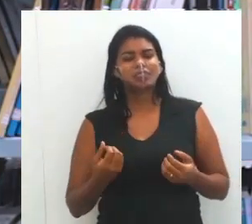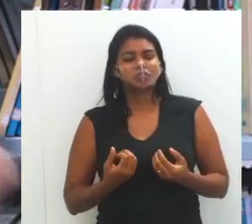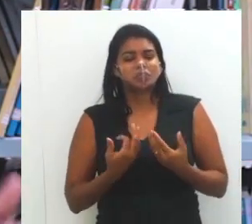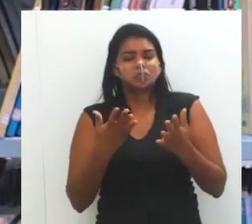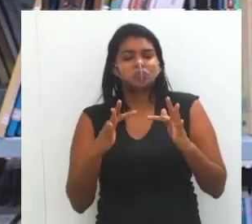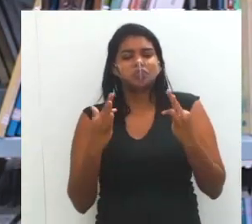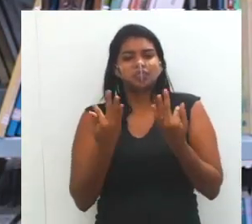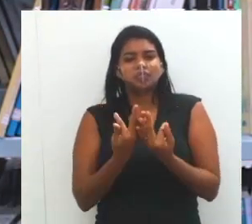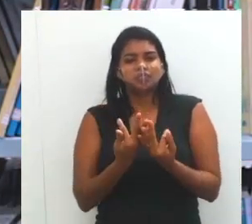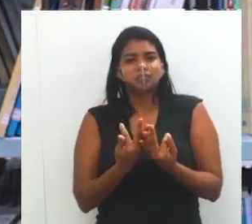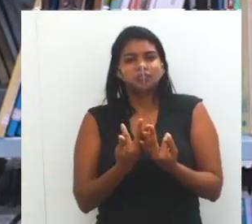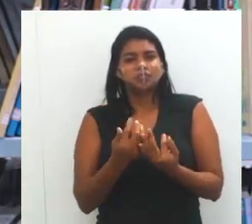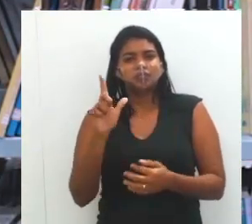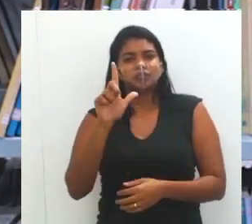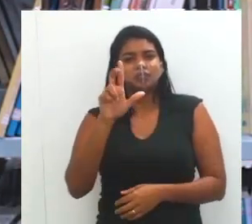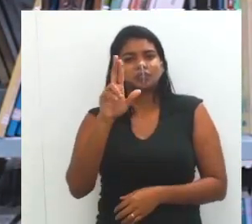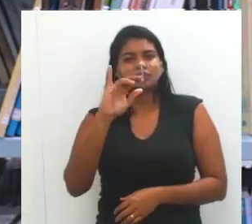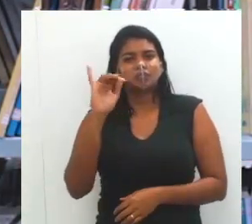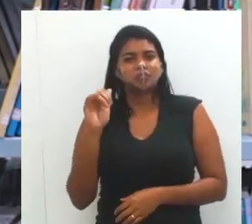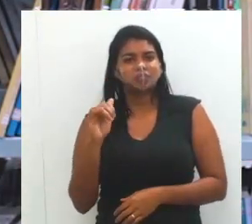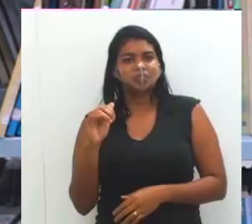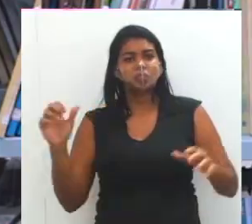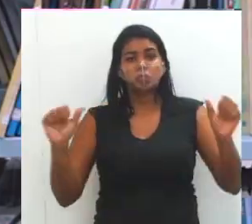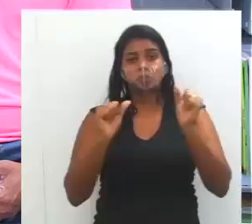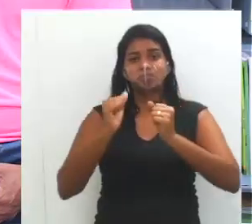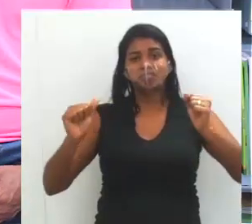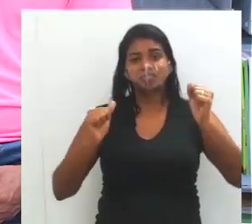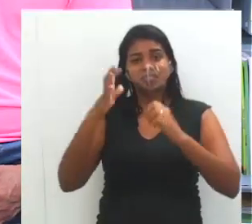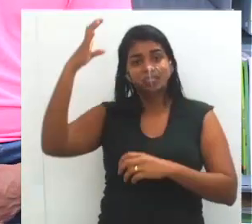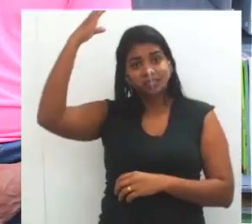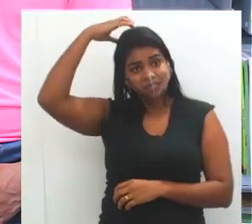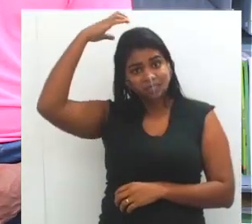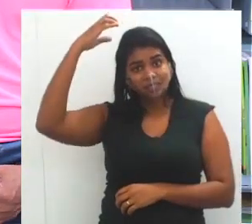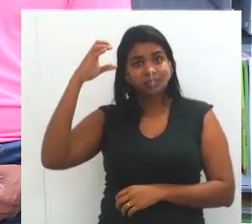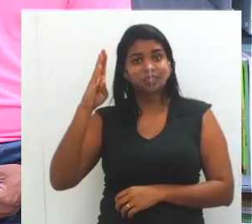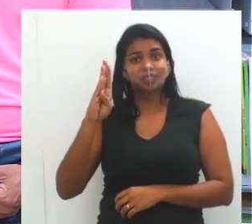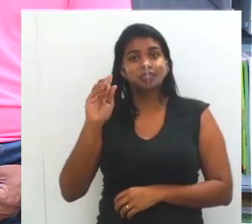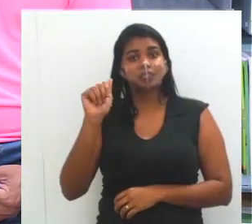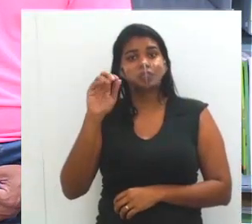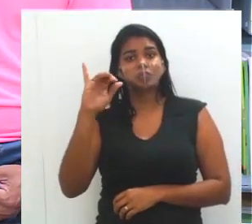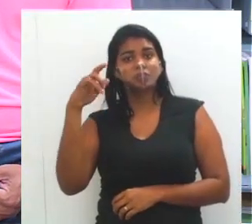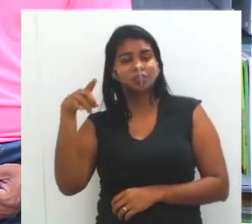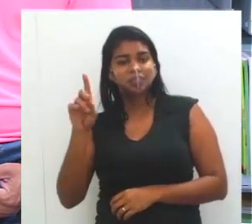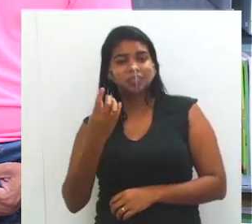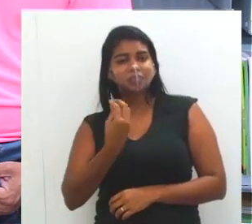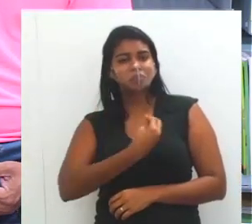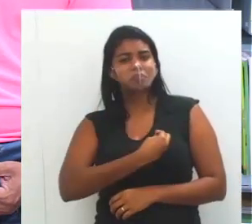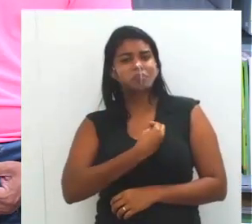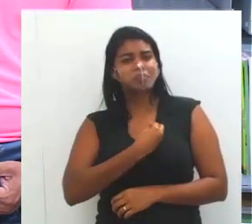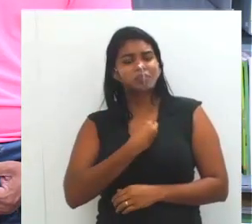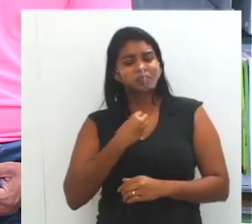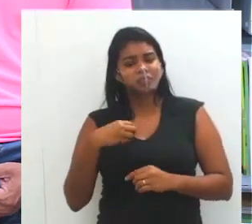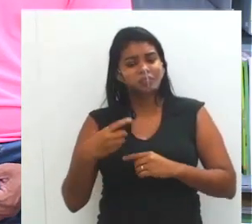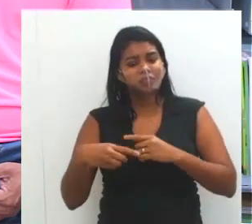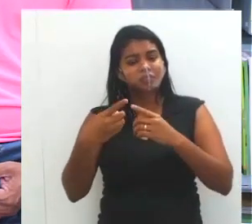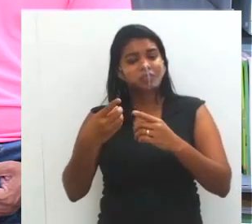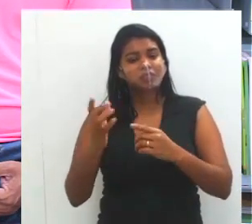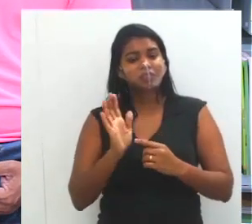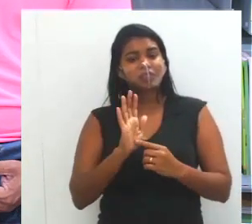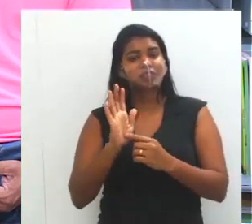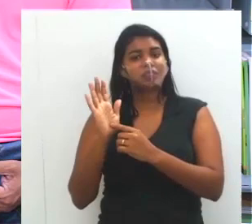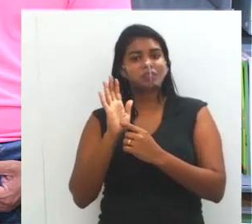né? Que Luiz Gonzaga, esse rei do Baião, ele em vida, claro, levou esse nome